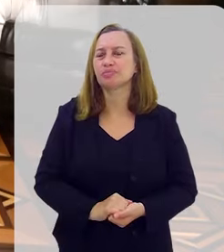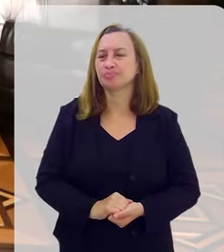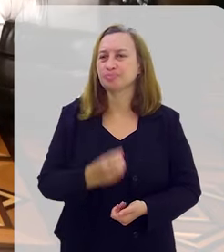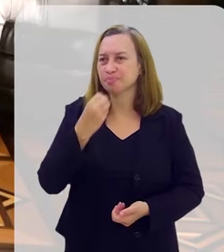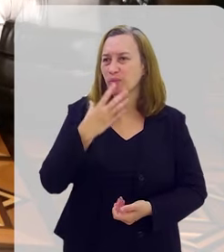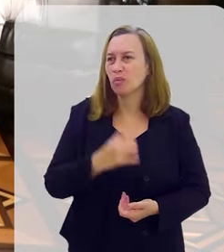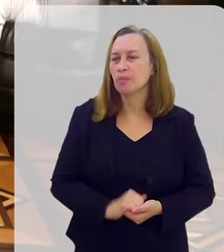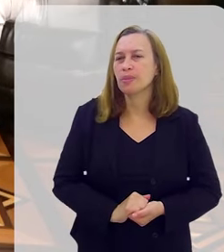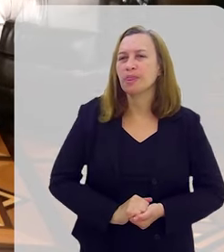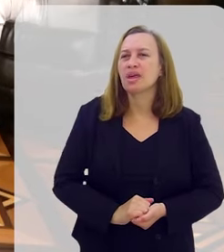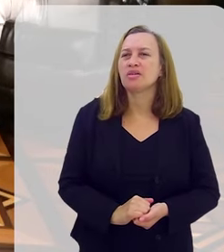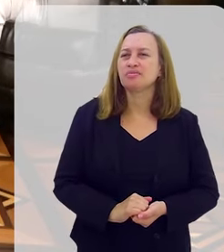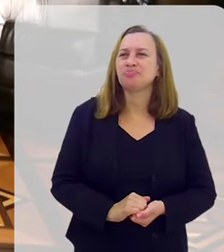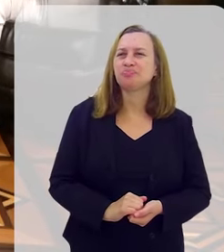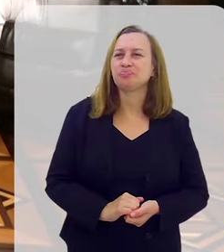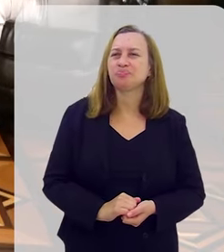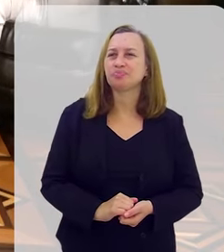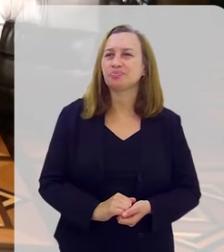Bom,